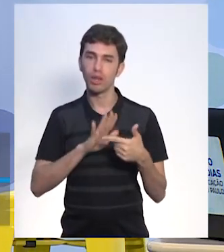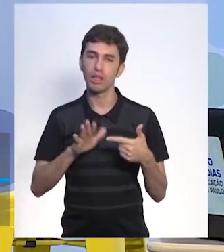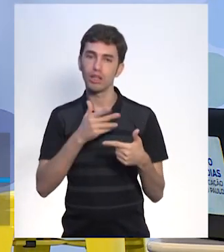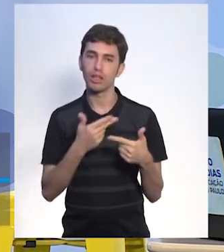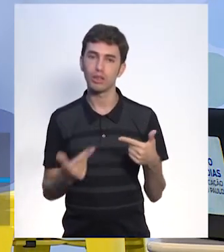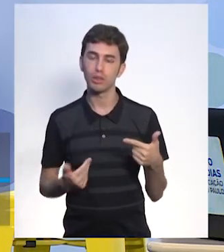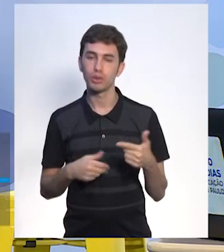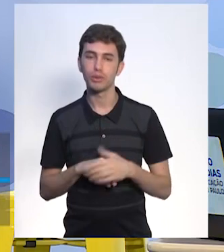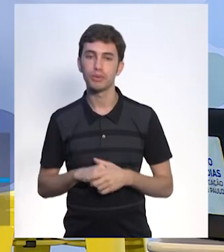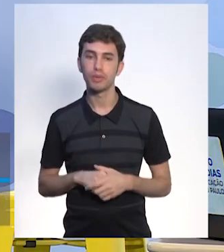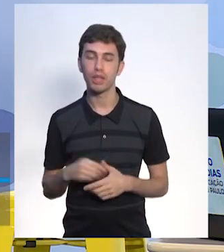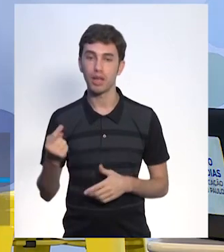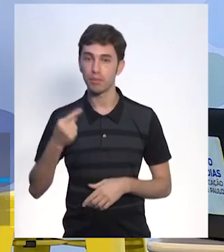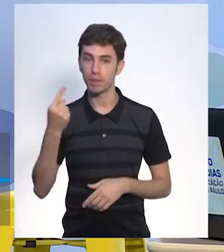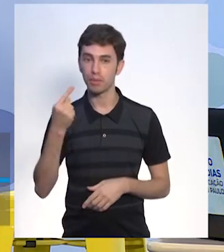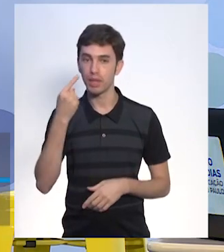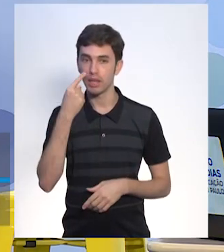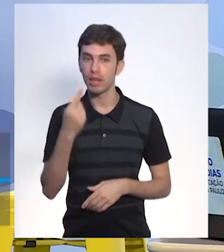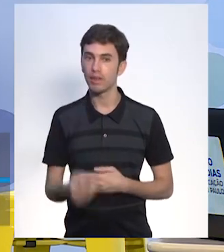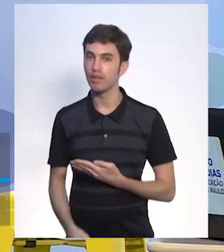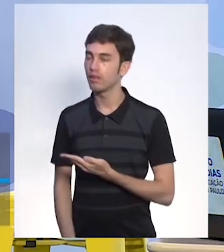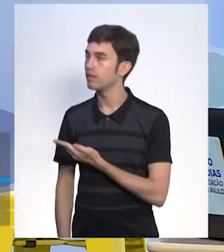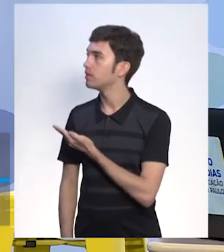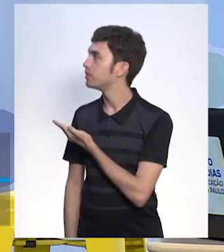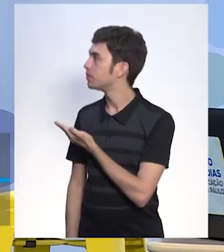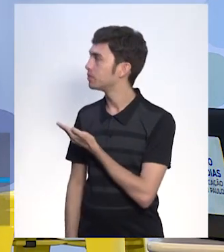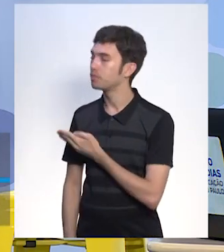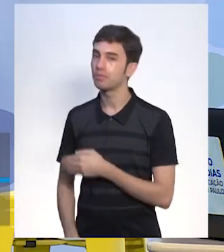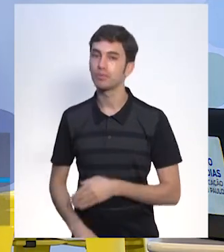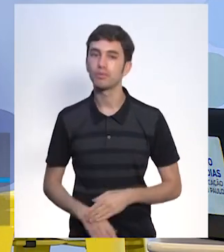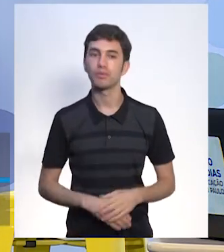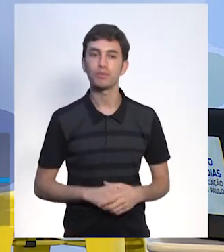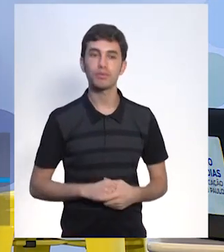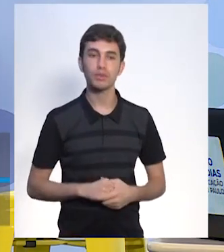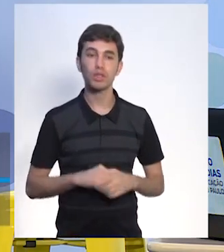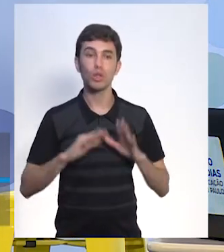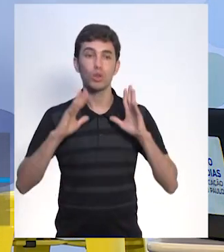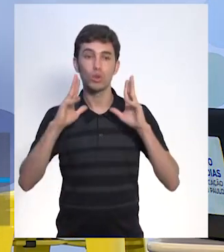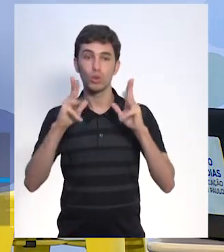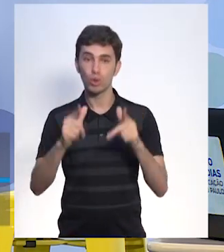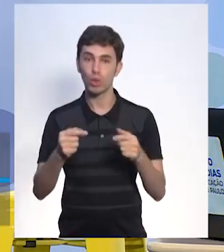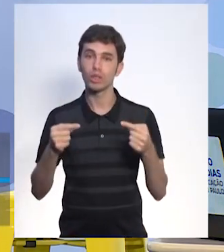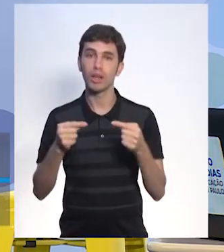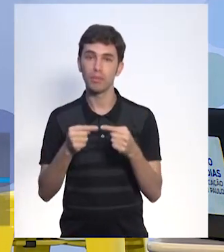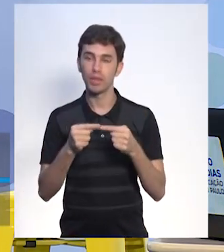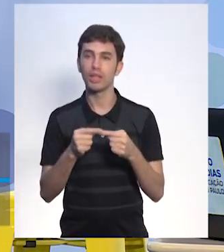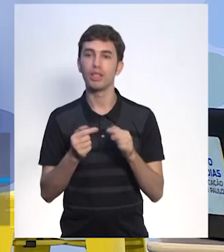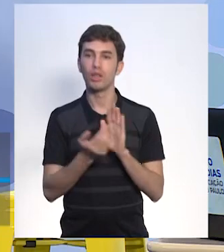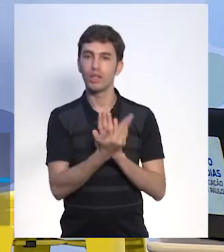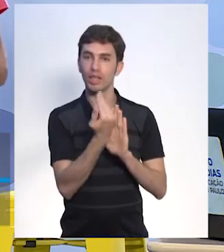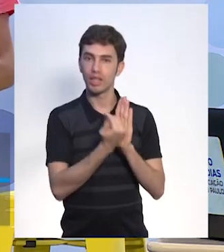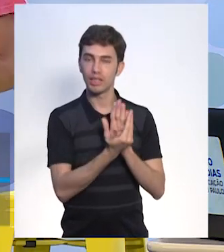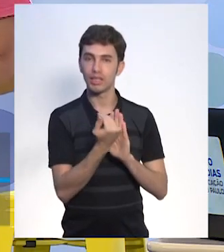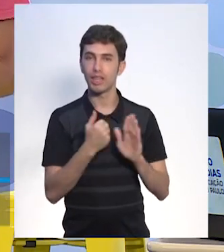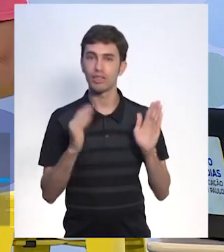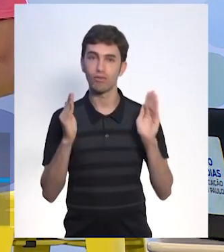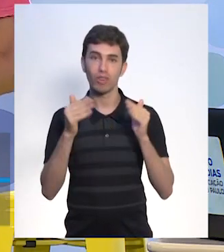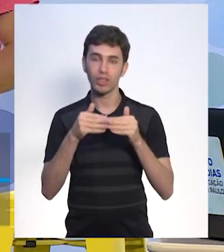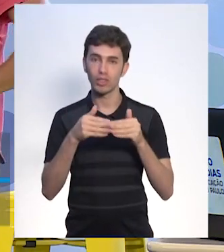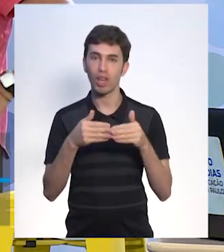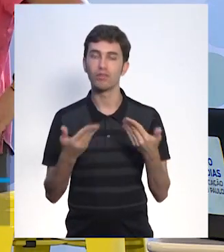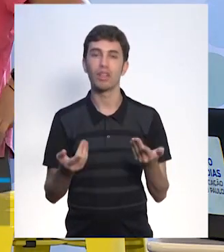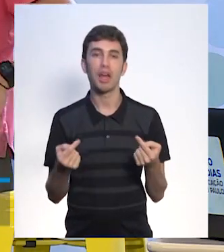gente escolheu, o pessoal também destacou, que todas são figuras fechadas, e aí já é uma